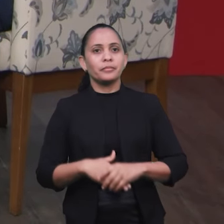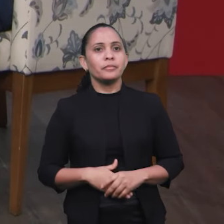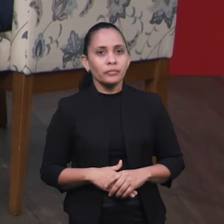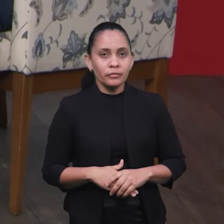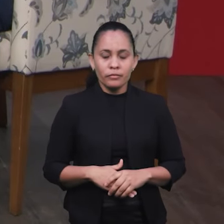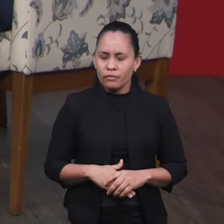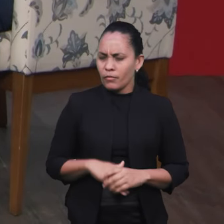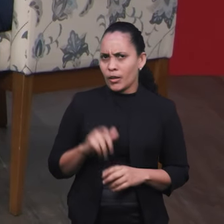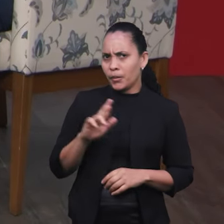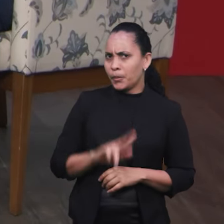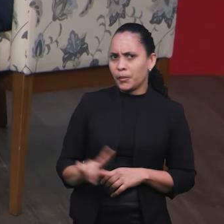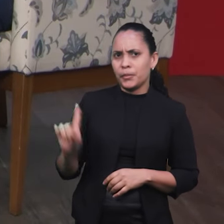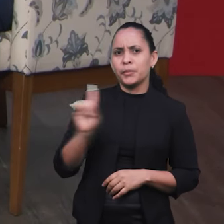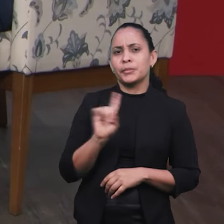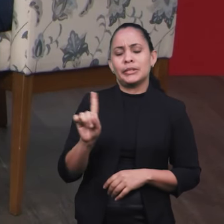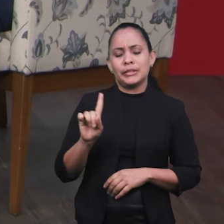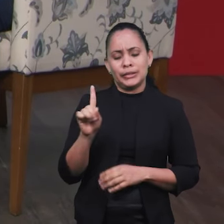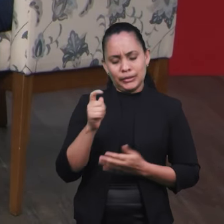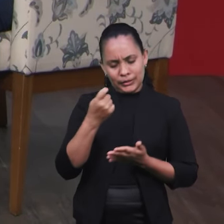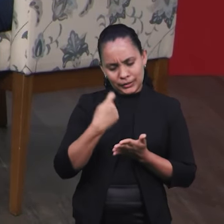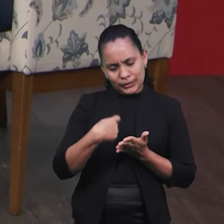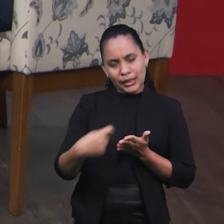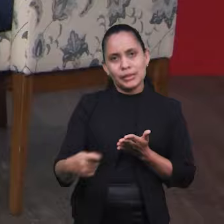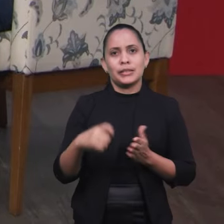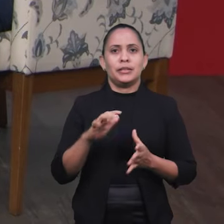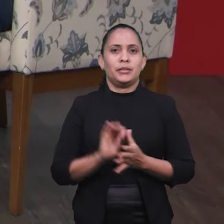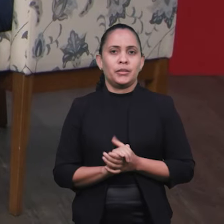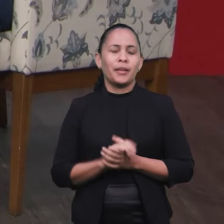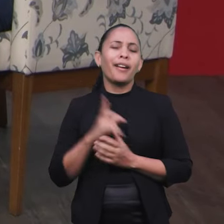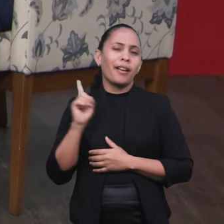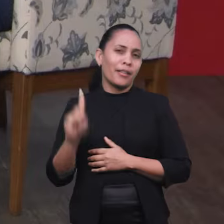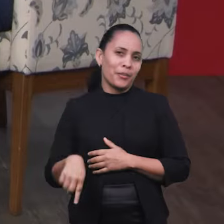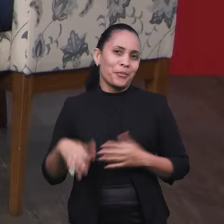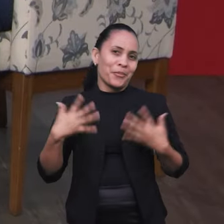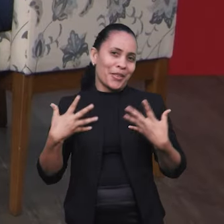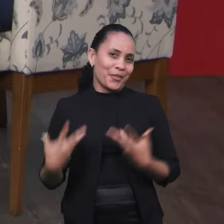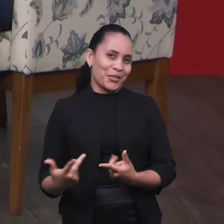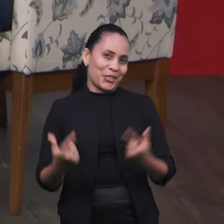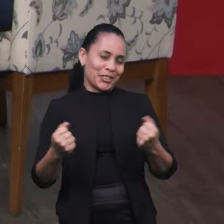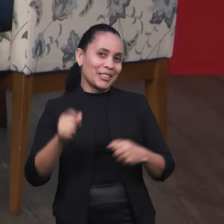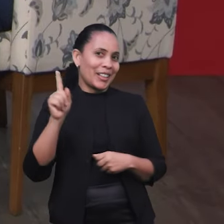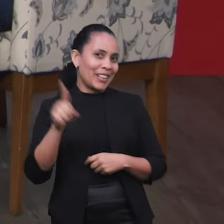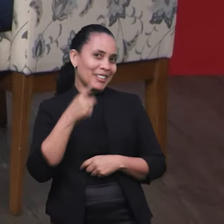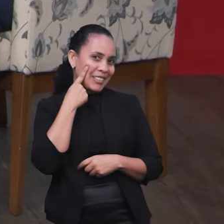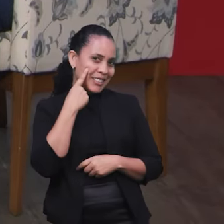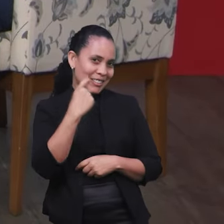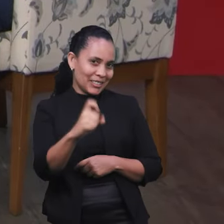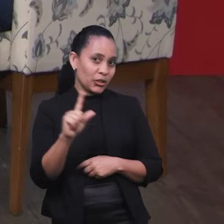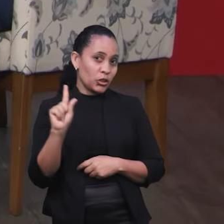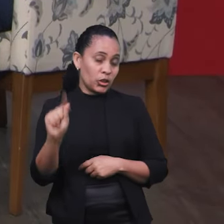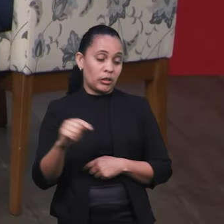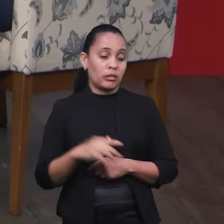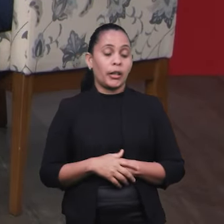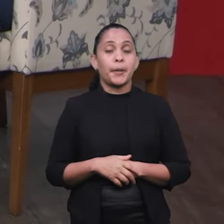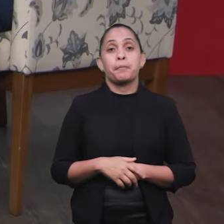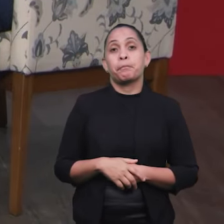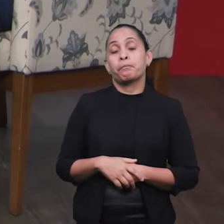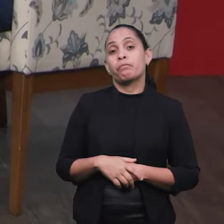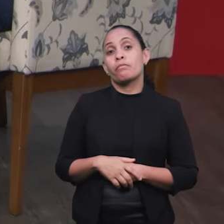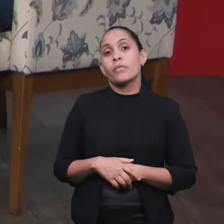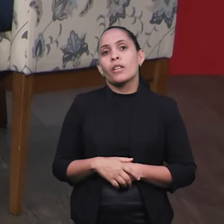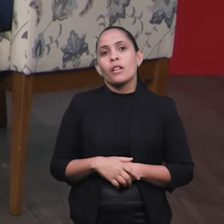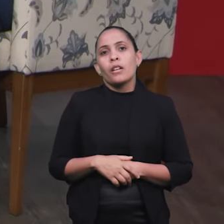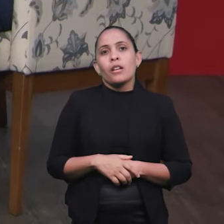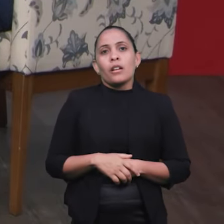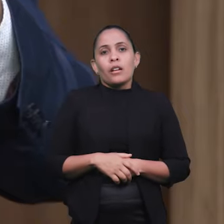palavra. Exato. Não é uma suposição, está escrito. É um paralelo maravilhoso, né? Louvado seja o Senhor. Agora, interessante, pastor Lourenço, que ele recusou o